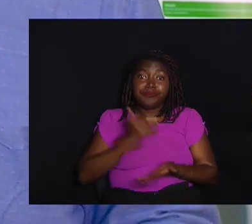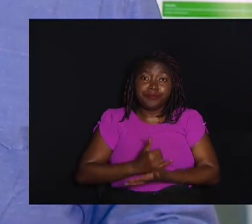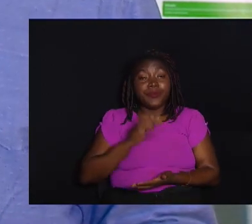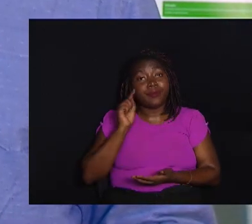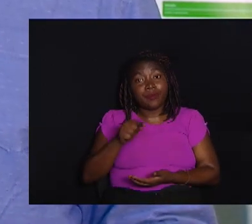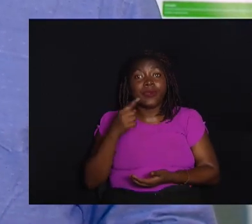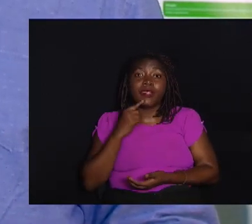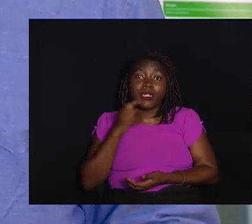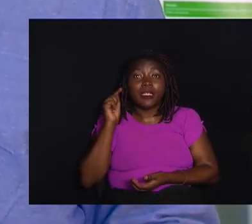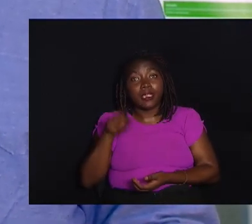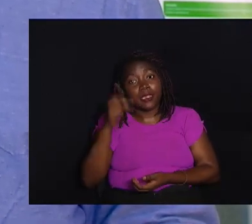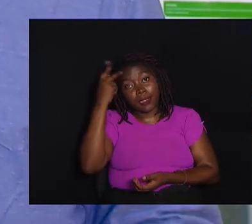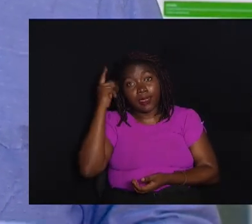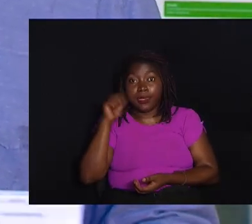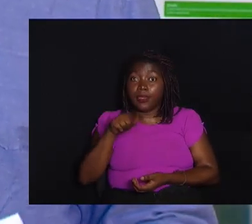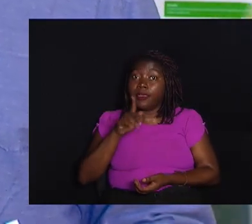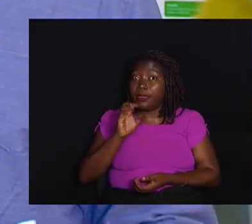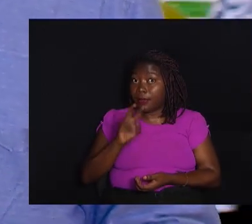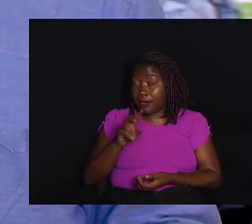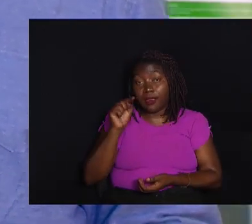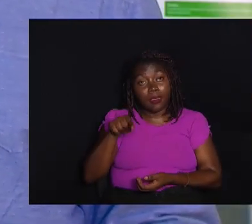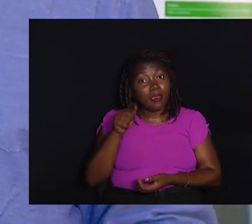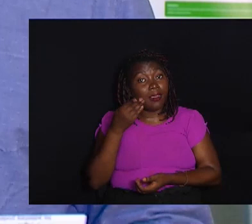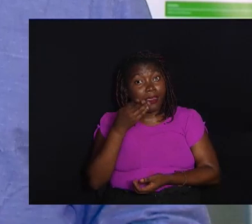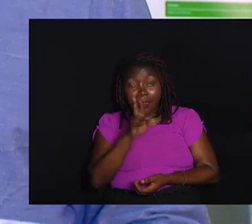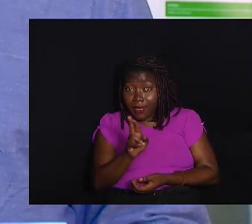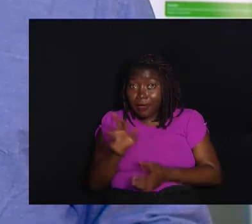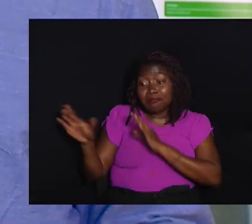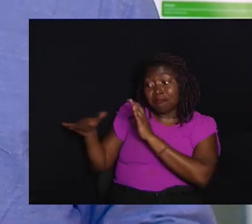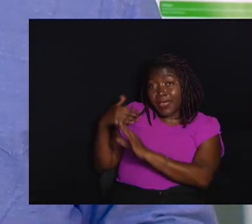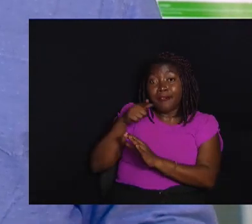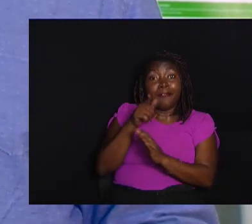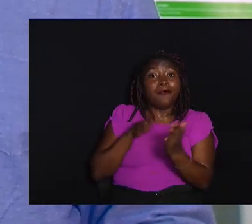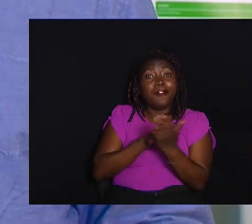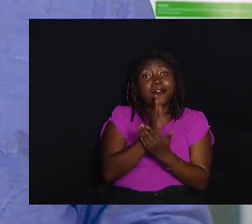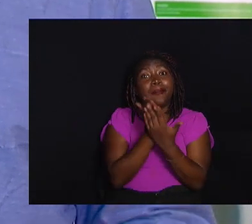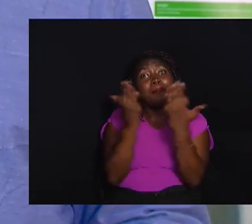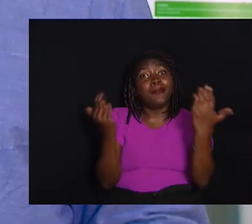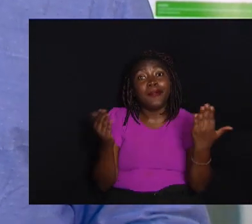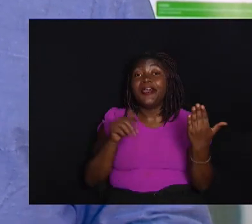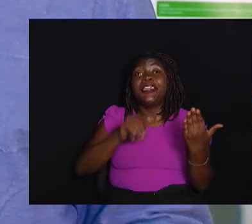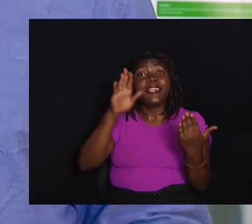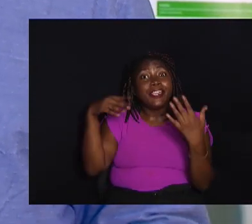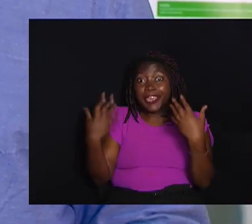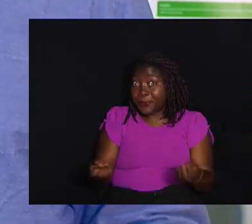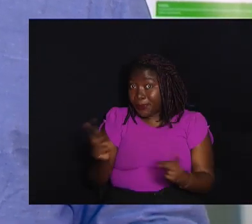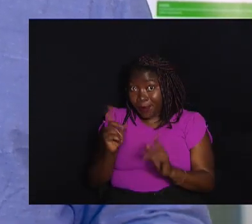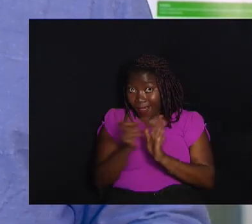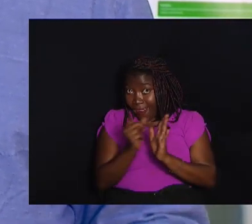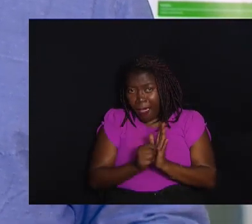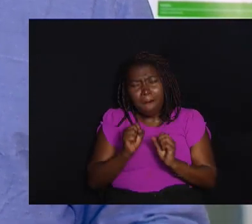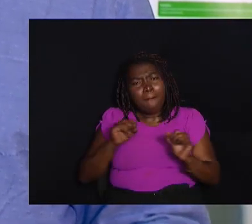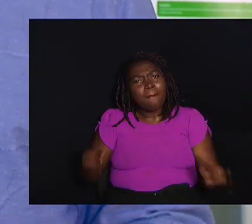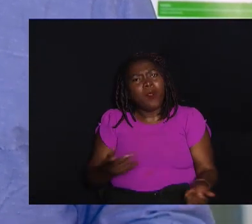iptu.campinas.sp.gov.br, e aí você imprime a sua segunda via. Quem não aderiu ainda ao IPTU digital, também pode aproveitar essa